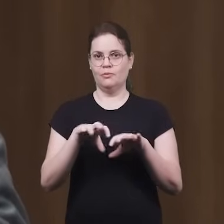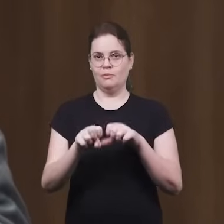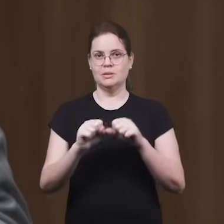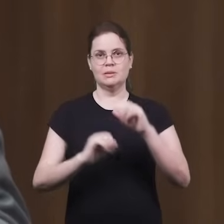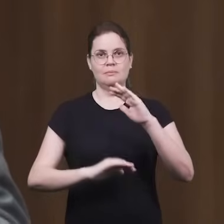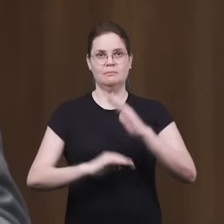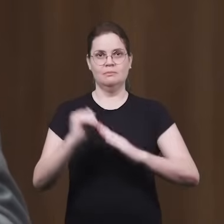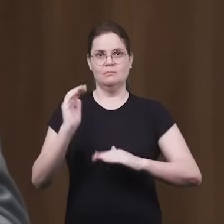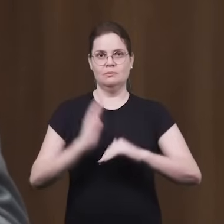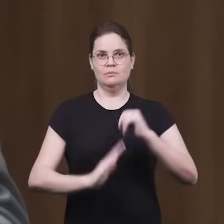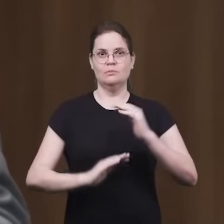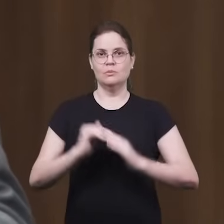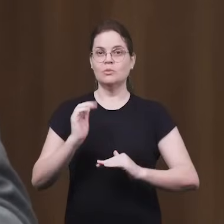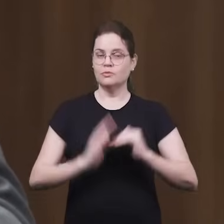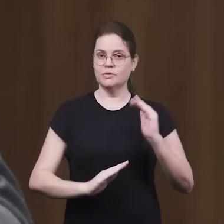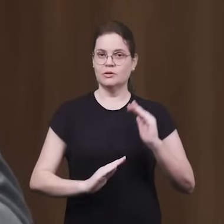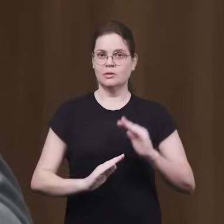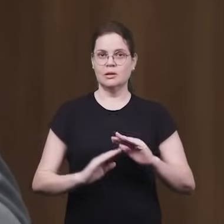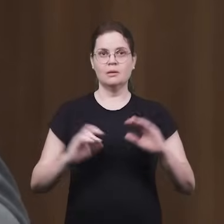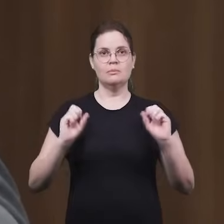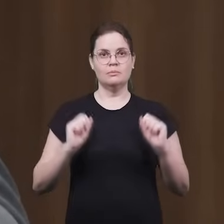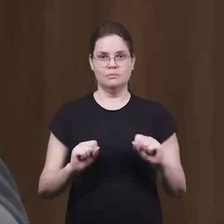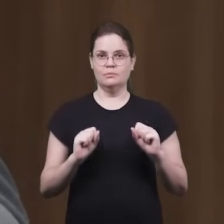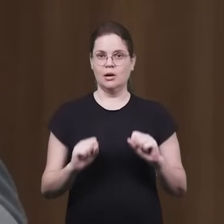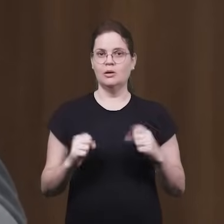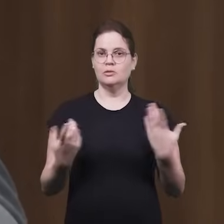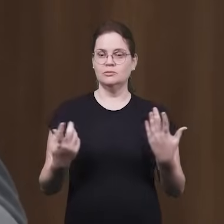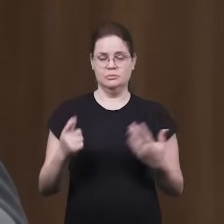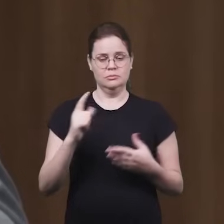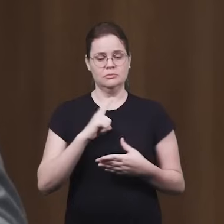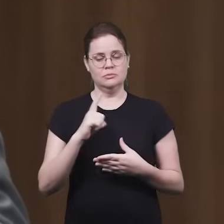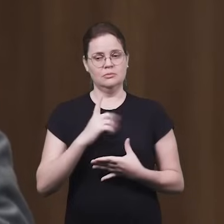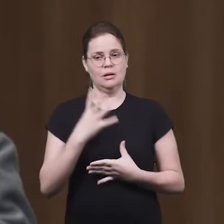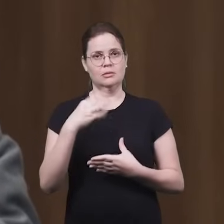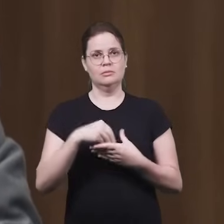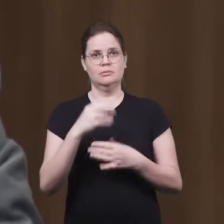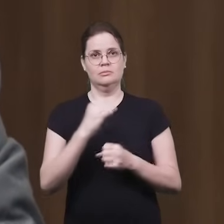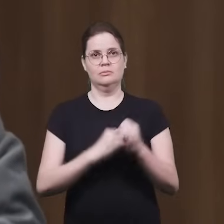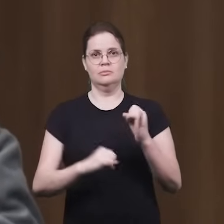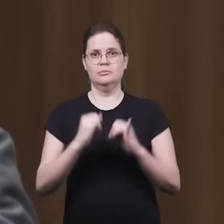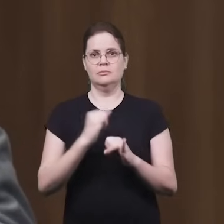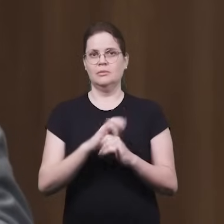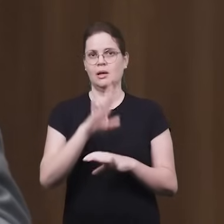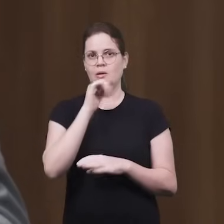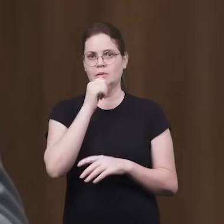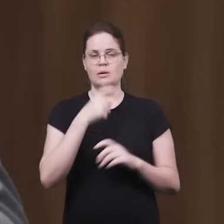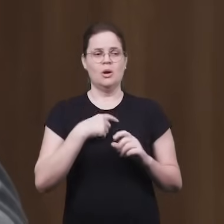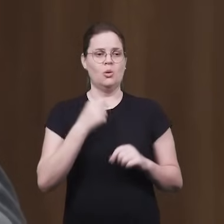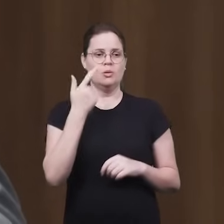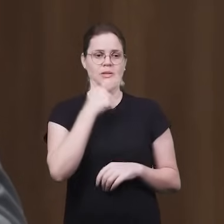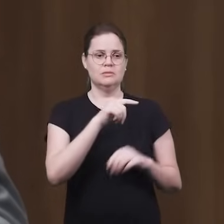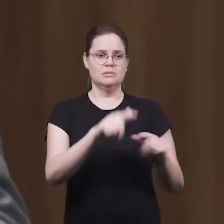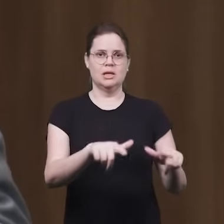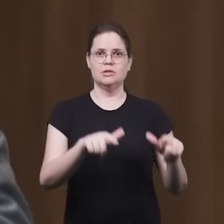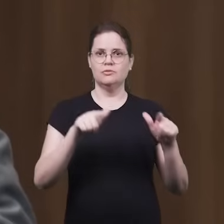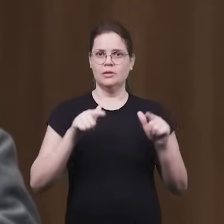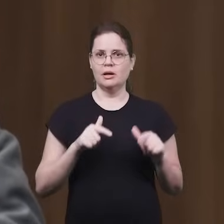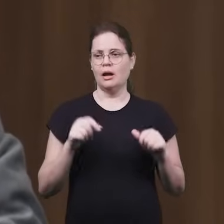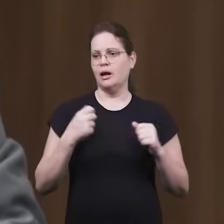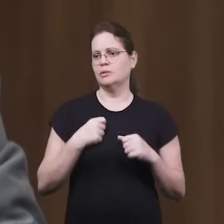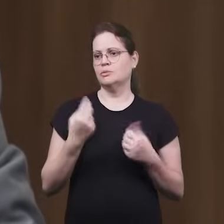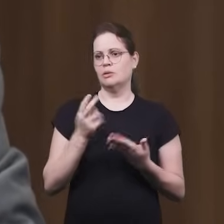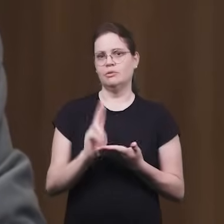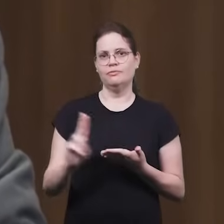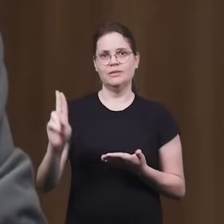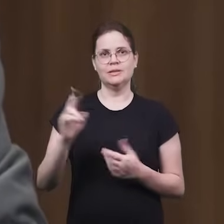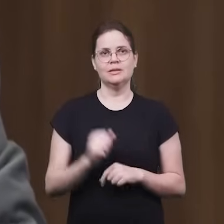que me legitimem a minha formação. Eu preciso ter um certificado de uma universidade, eu preciso ter um